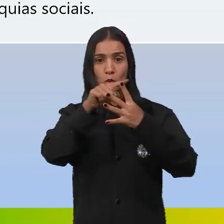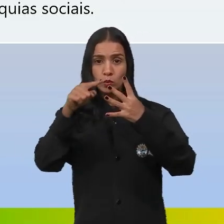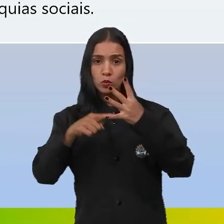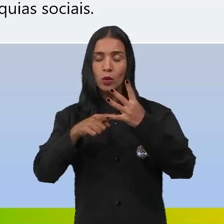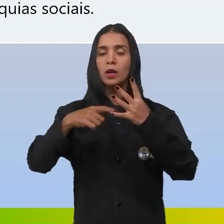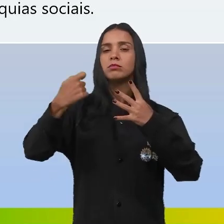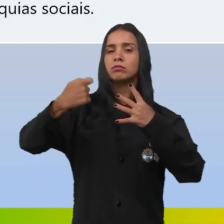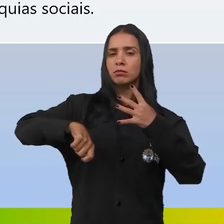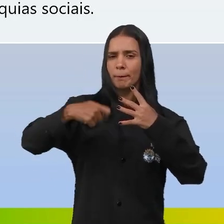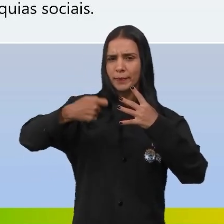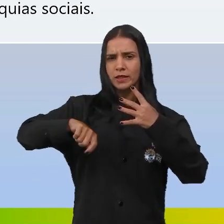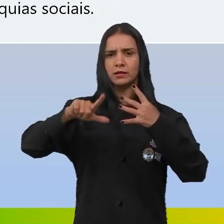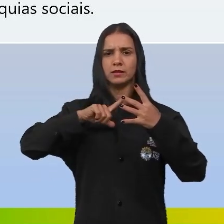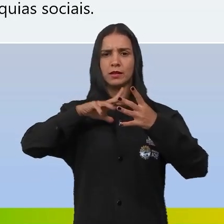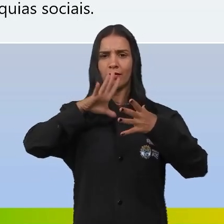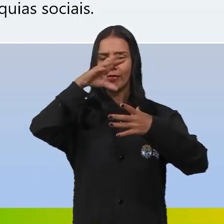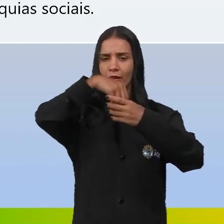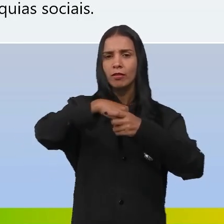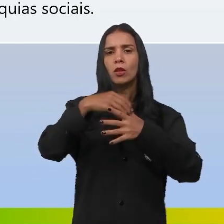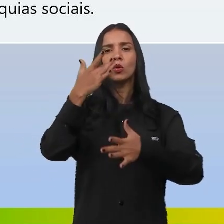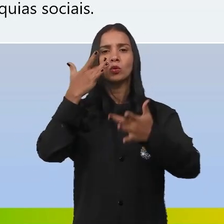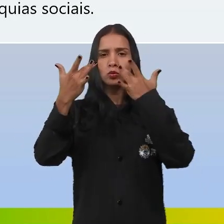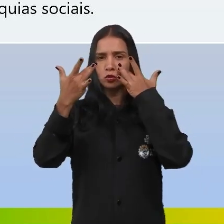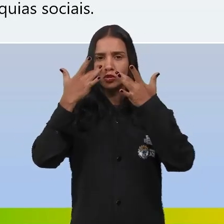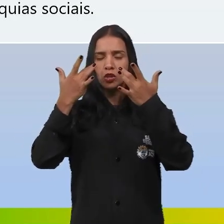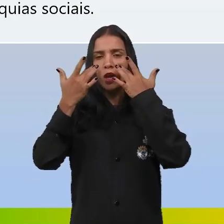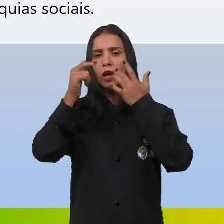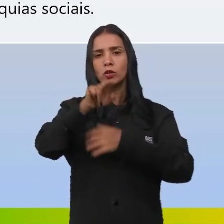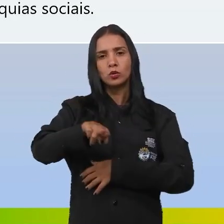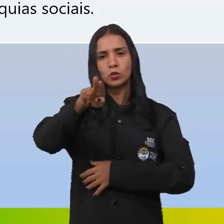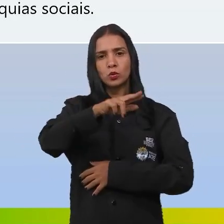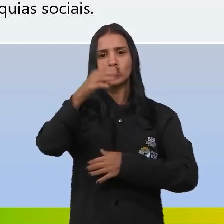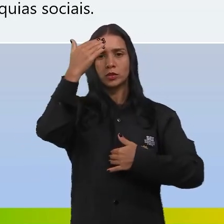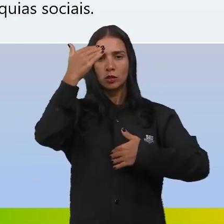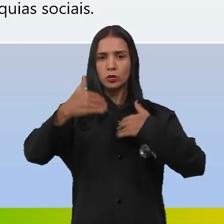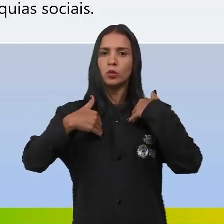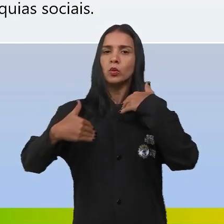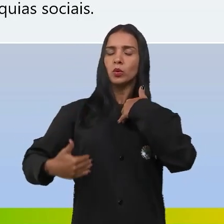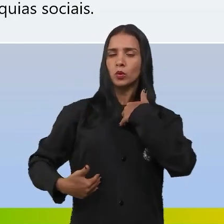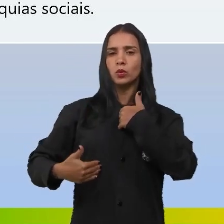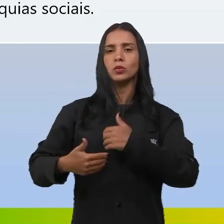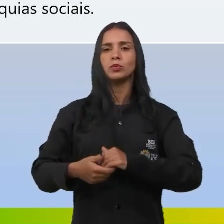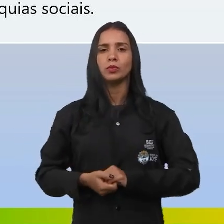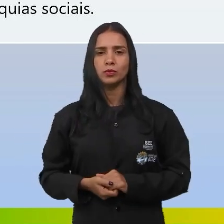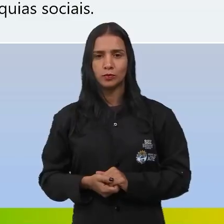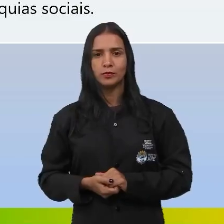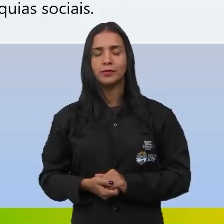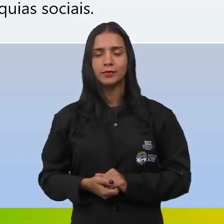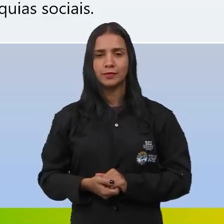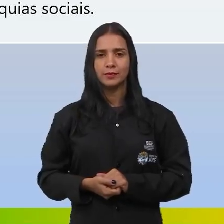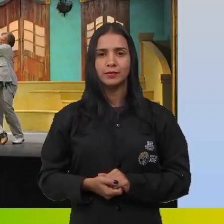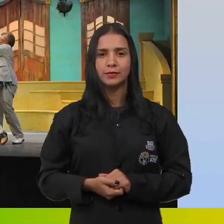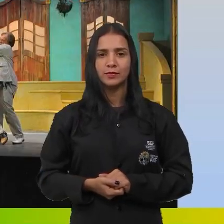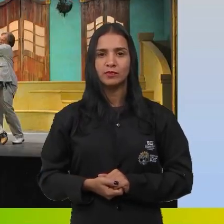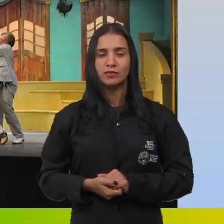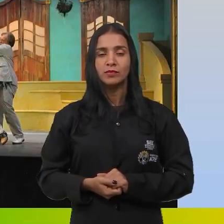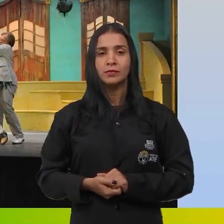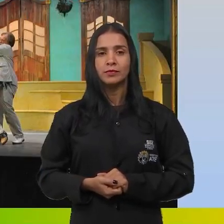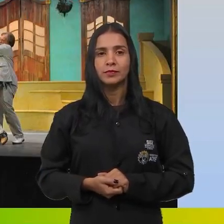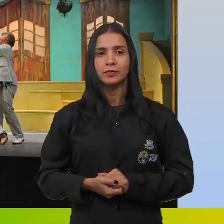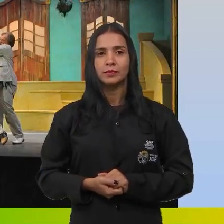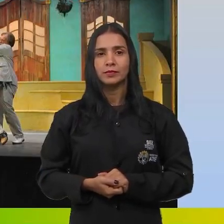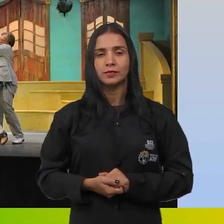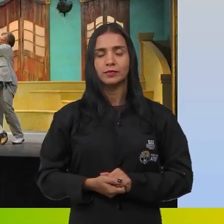ponto muito importante que a gente precisa estar atento ao trabalhar o nosso corpo enquanto instrumento